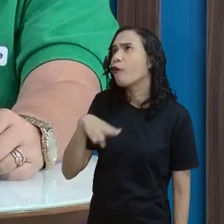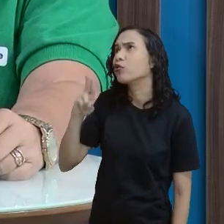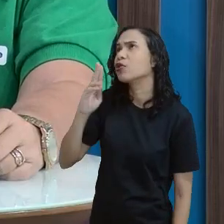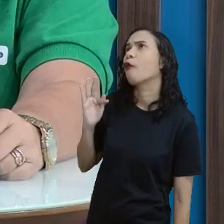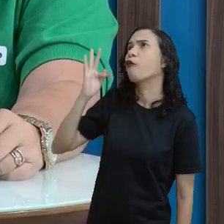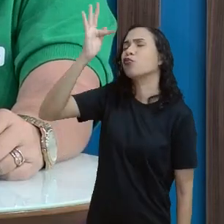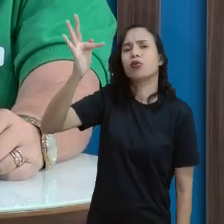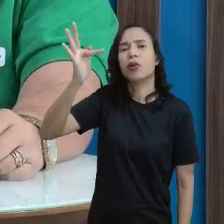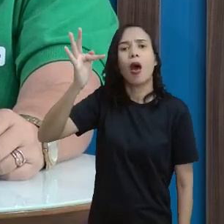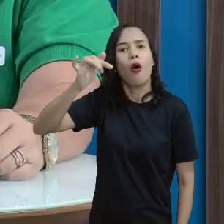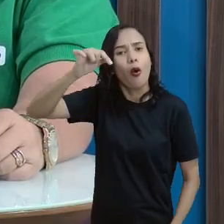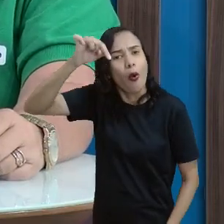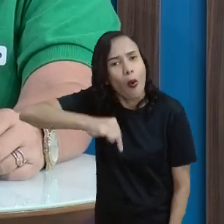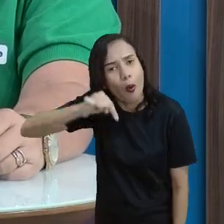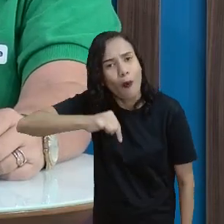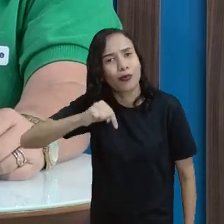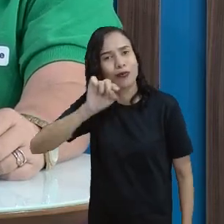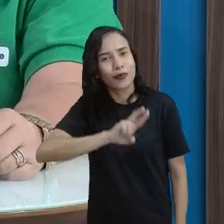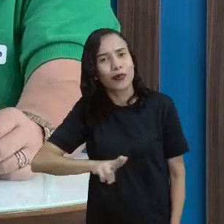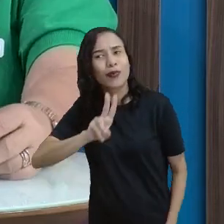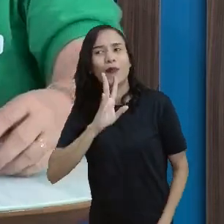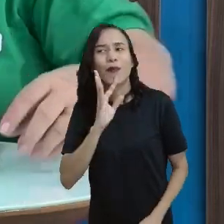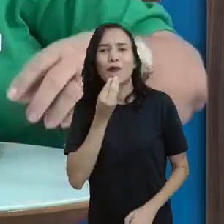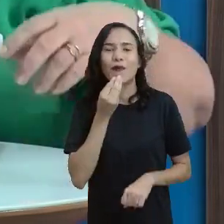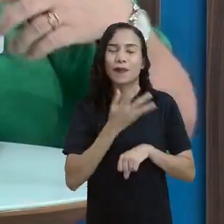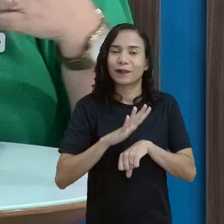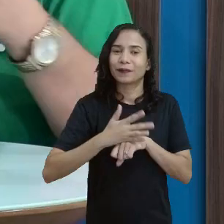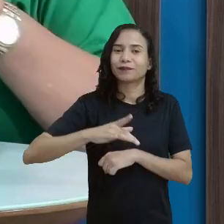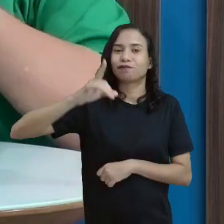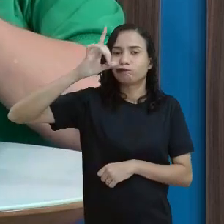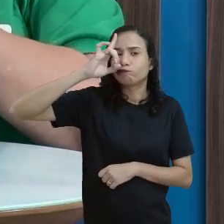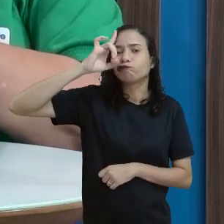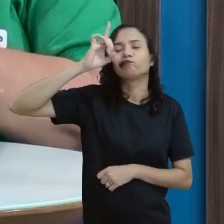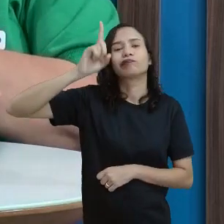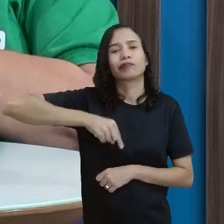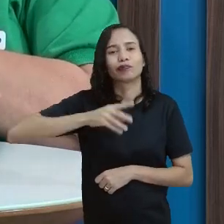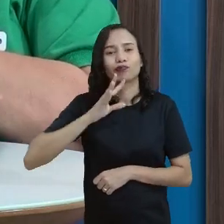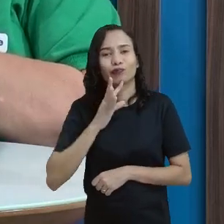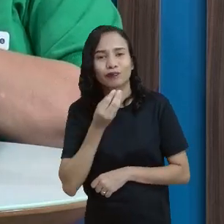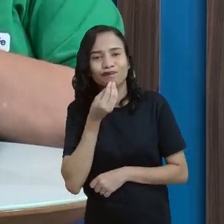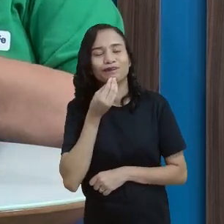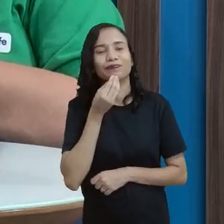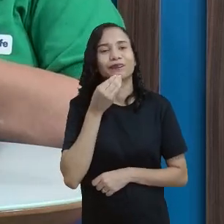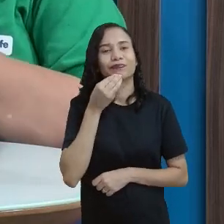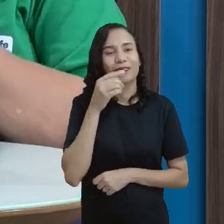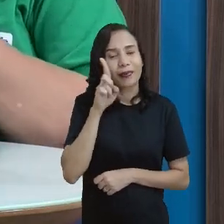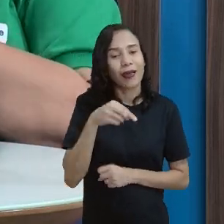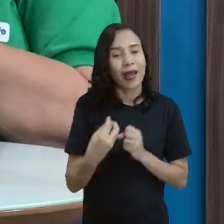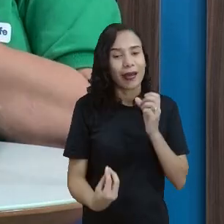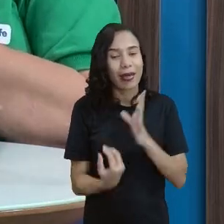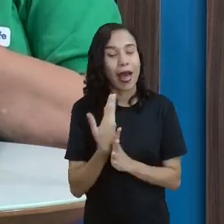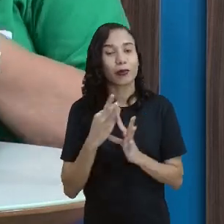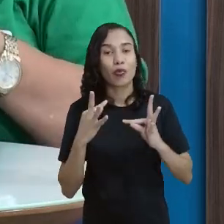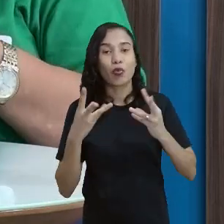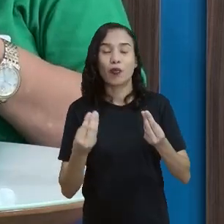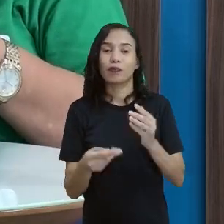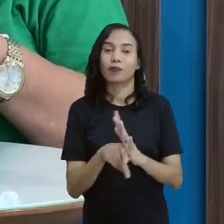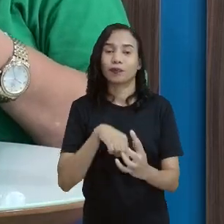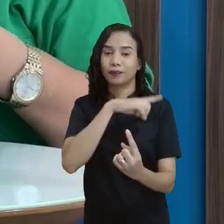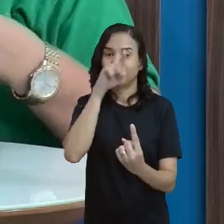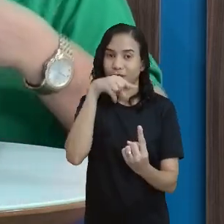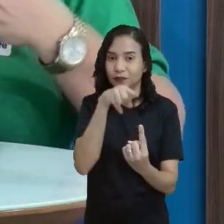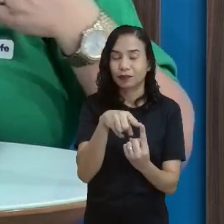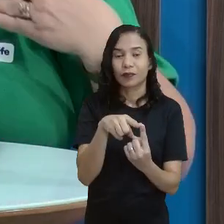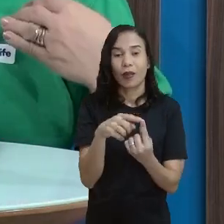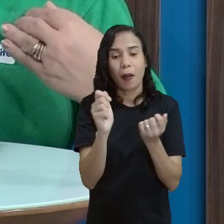frente, não, a gente vai usar agora. A gente vai trazer o dia a dia, É esse verdade, conhecimento tem essa impressão. científico, ele foi criado, tudo isso foi criado para isso,